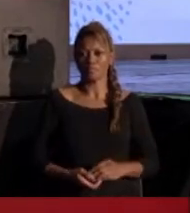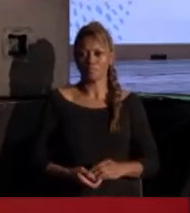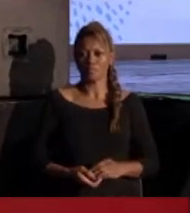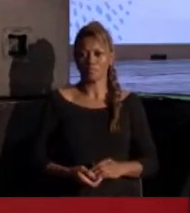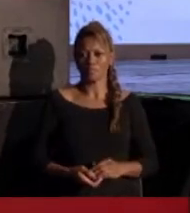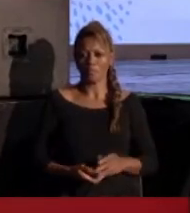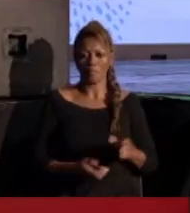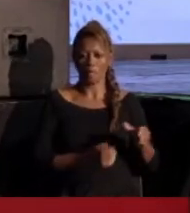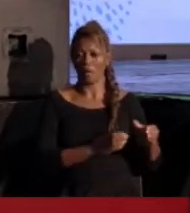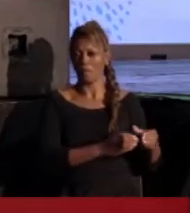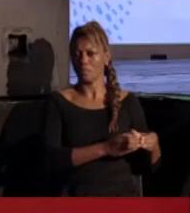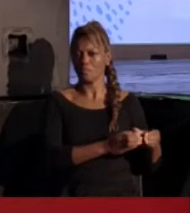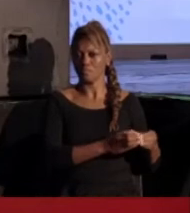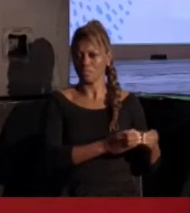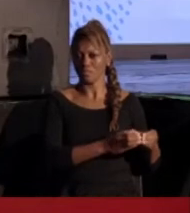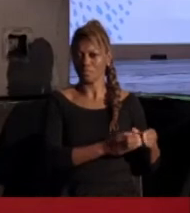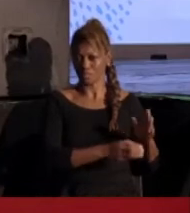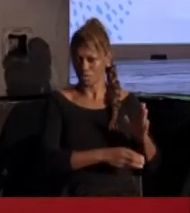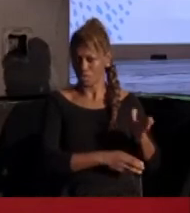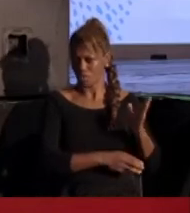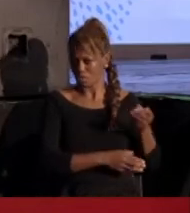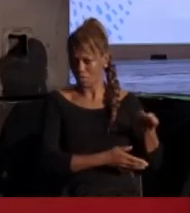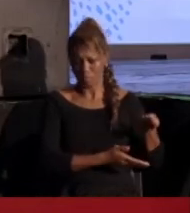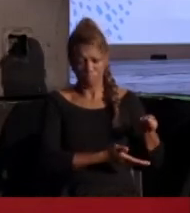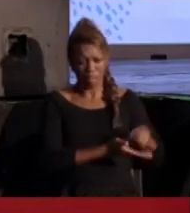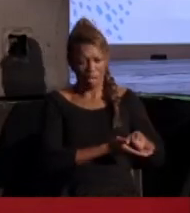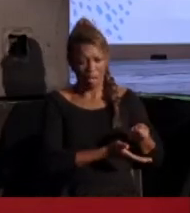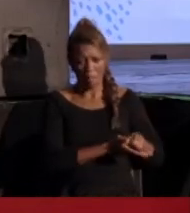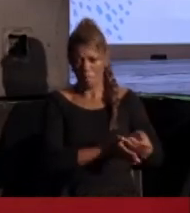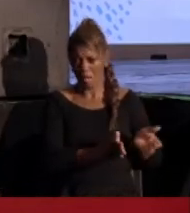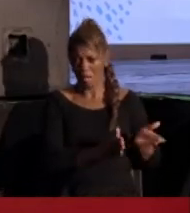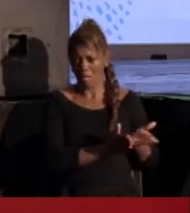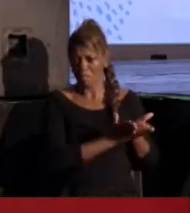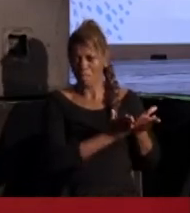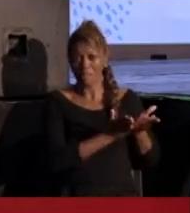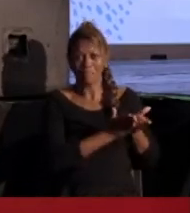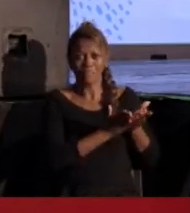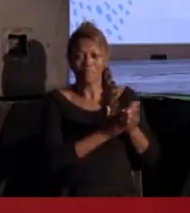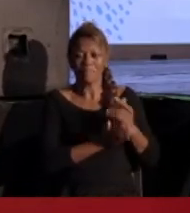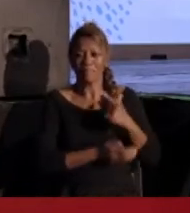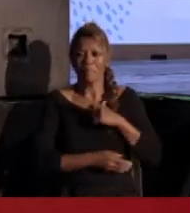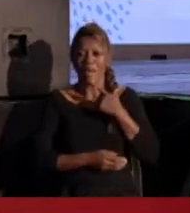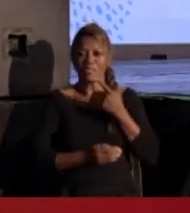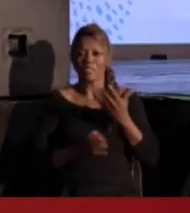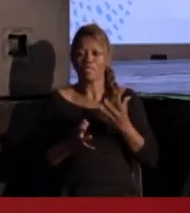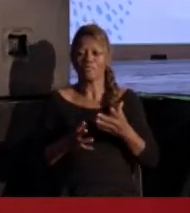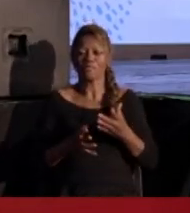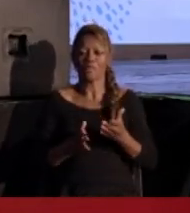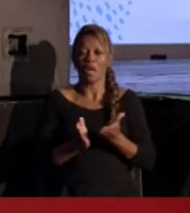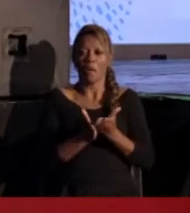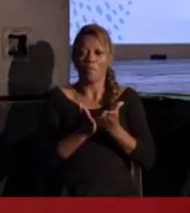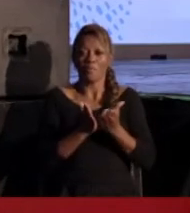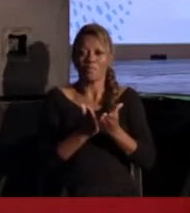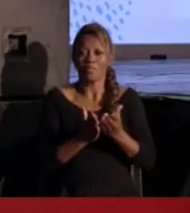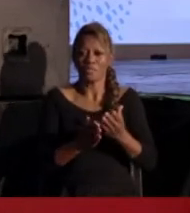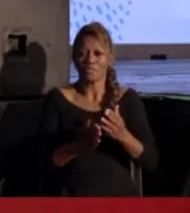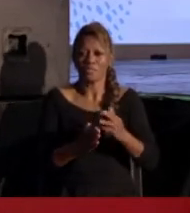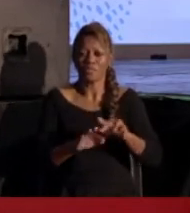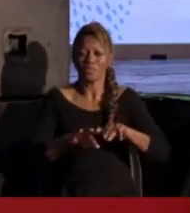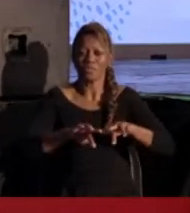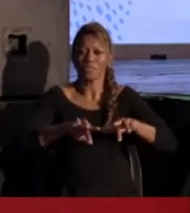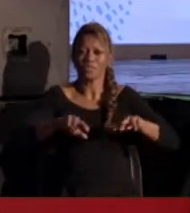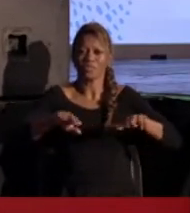Este é um lugar que produz violências e produz mais violências ou mais violência sobre corpos